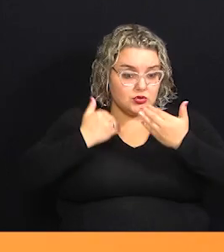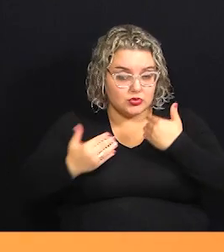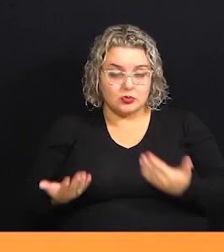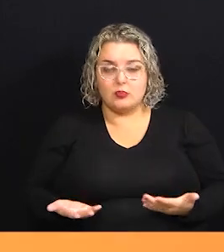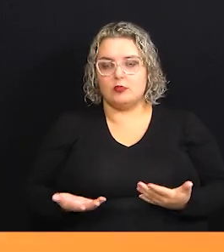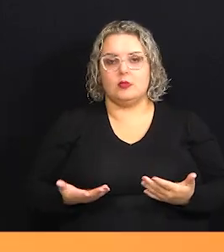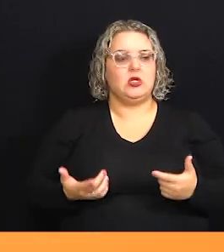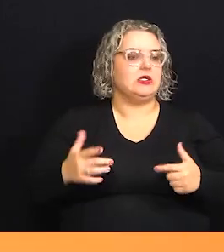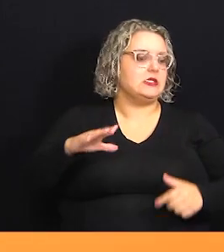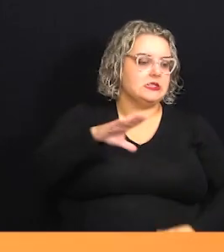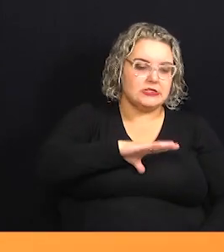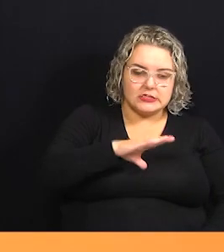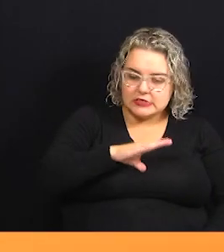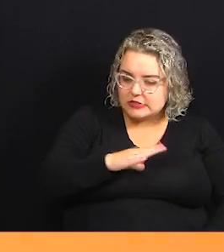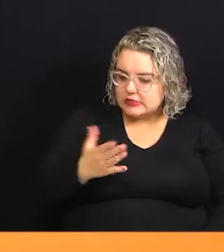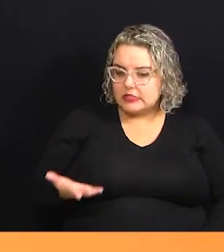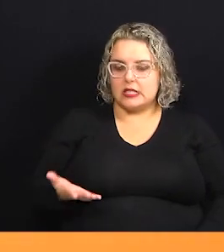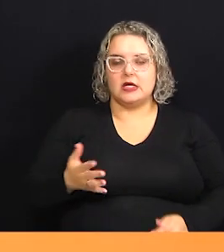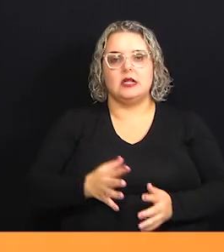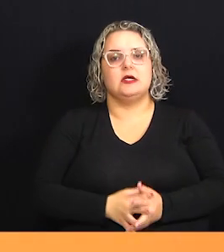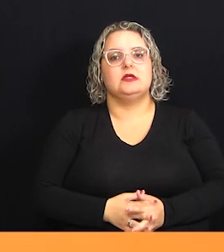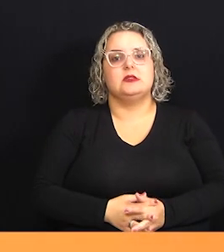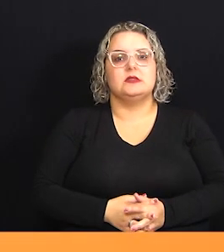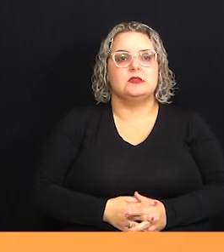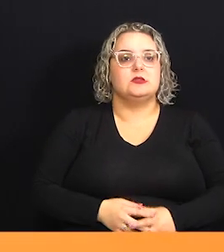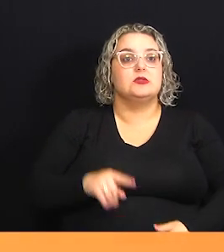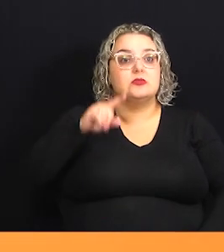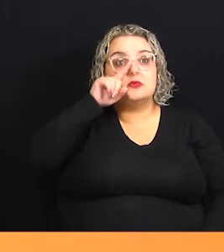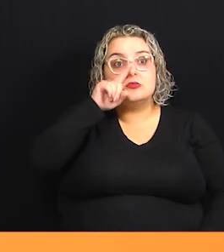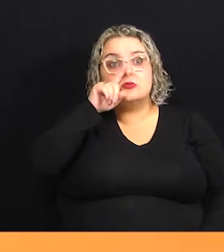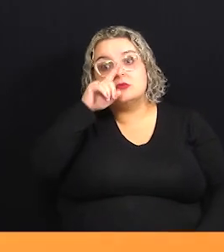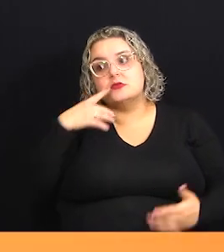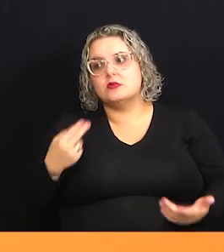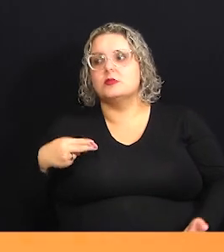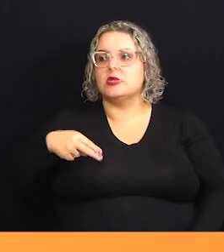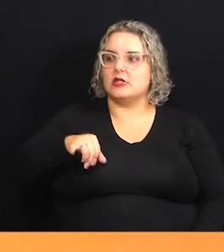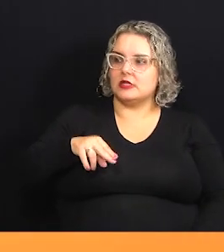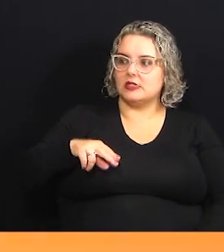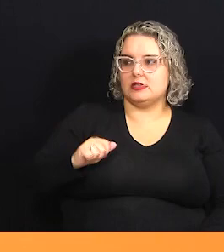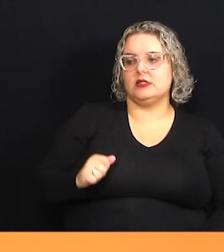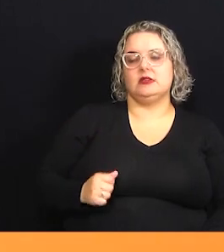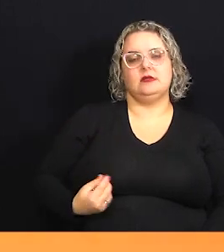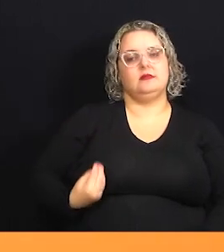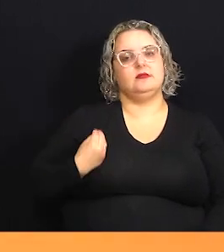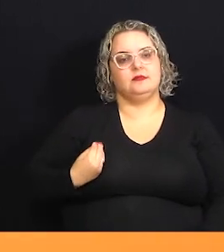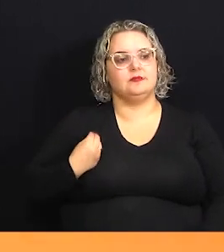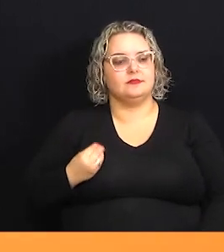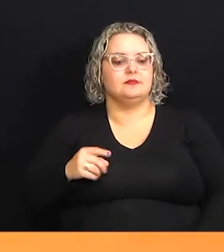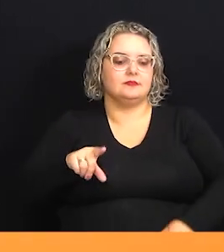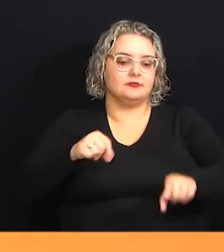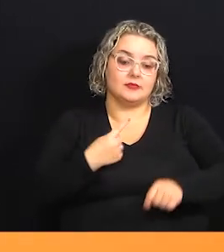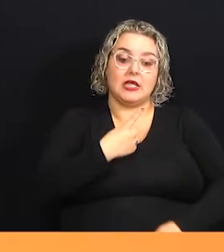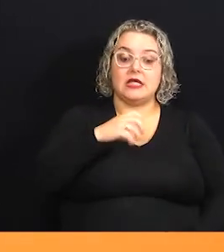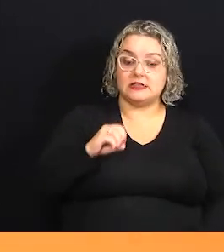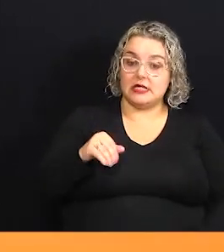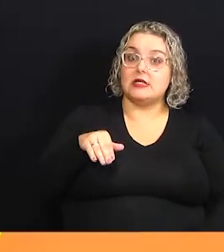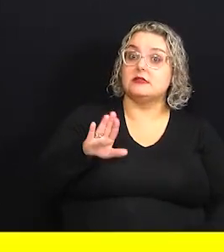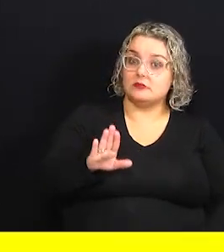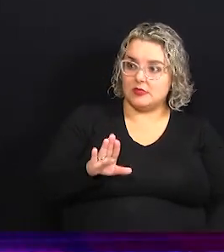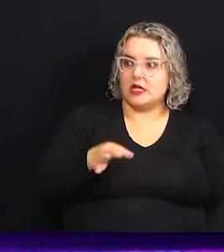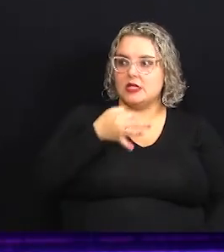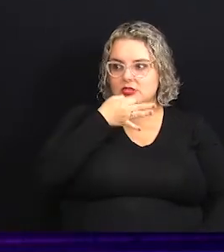de cidades e aventuras, né, para Nina viver. E eu escolhi as 10 mais